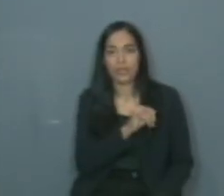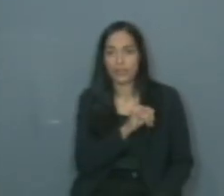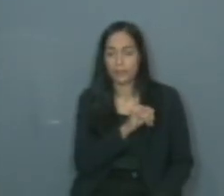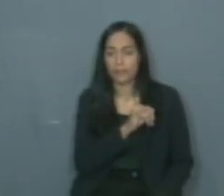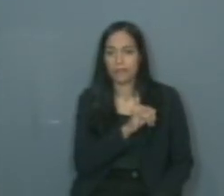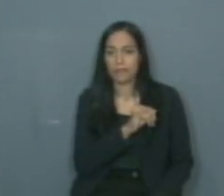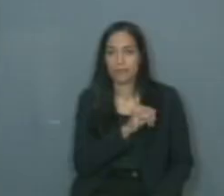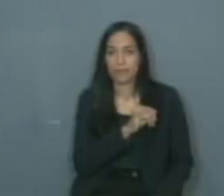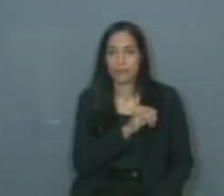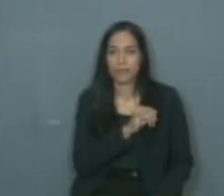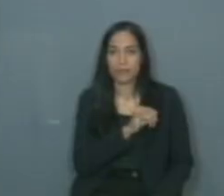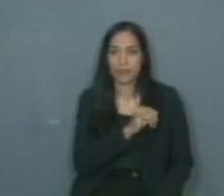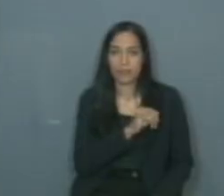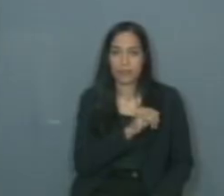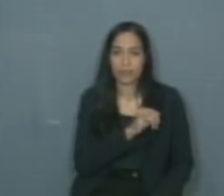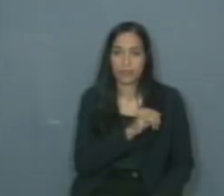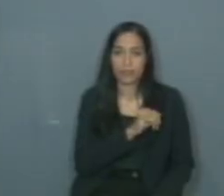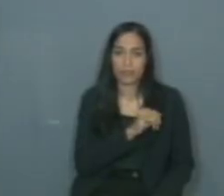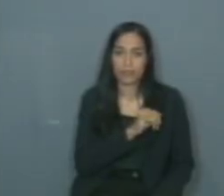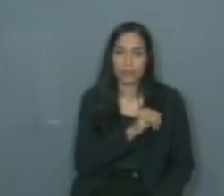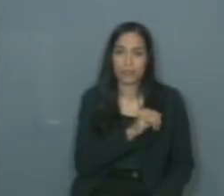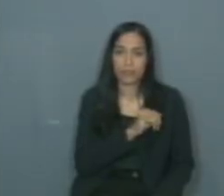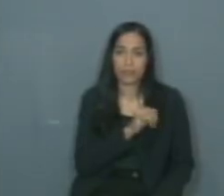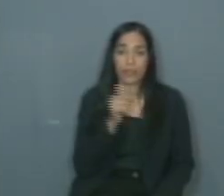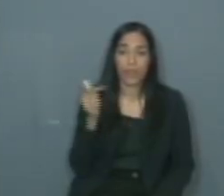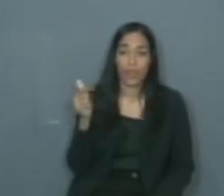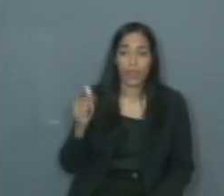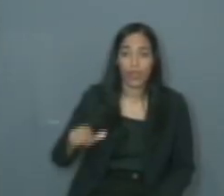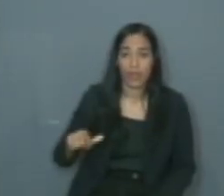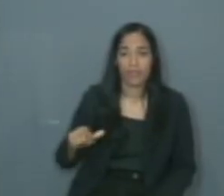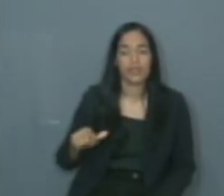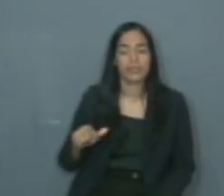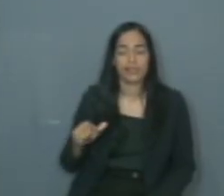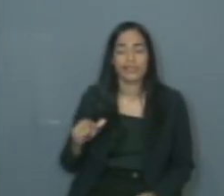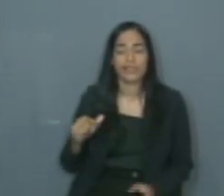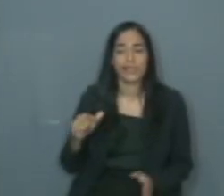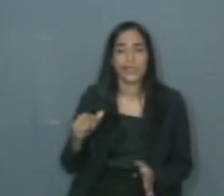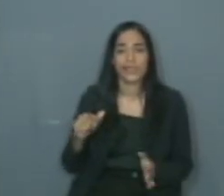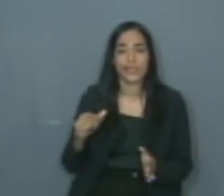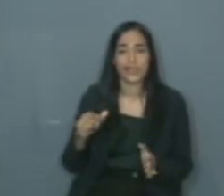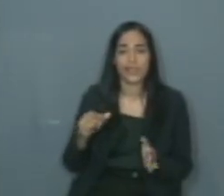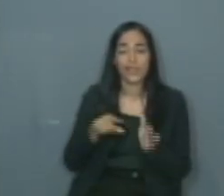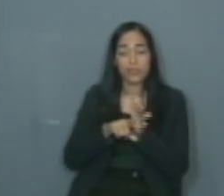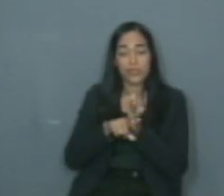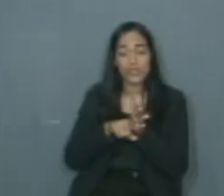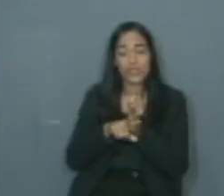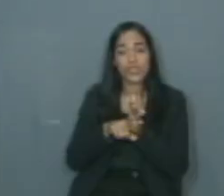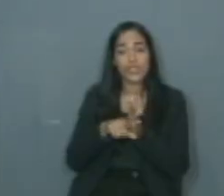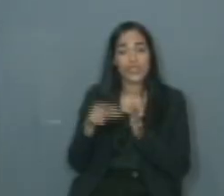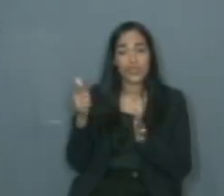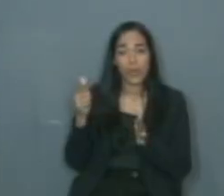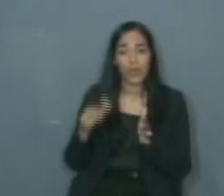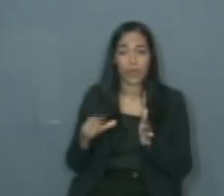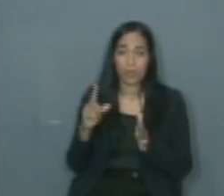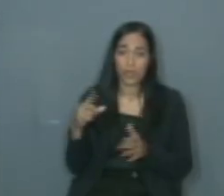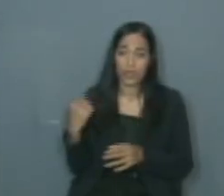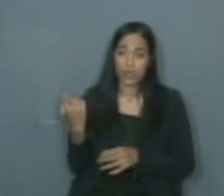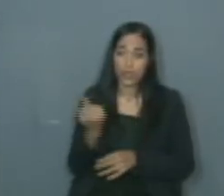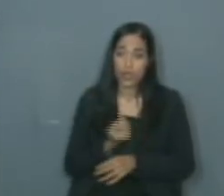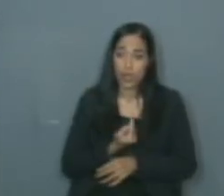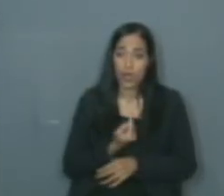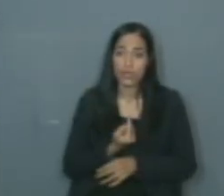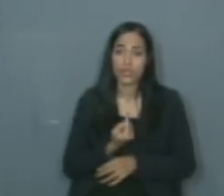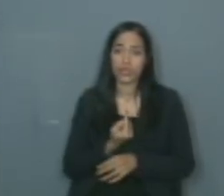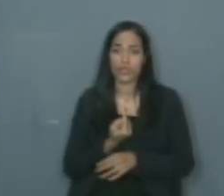E as estatísticas novamente confirmam, vereador Luiz Eustáquio, que os nossos agressores